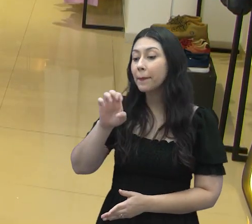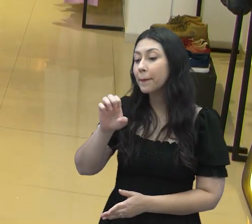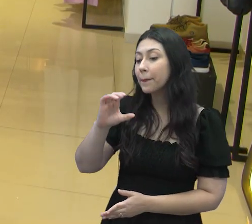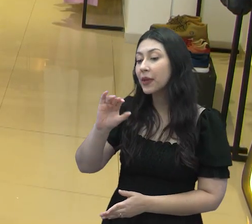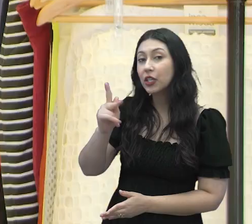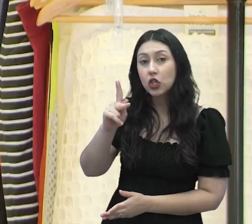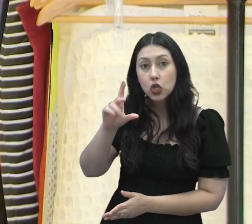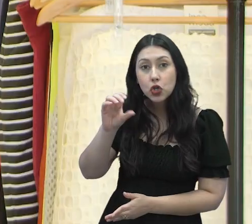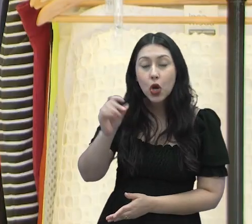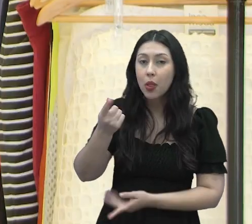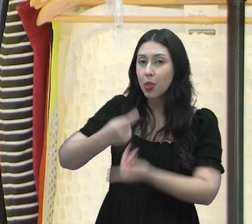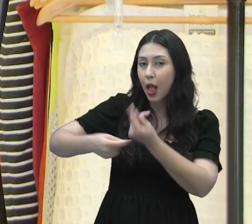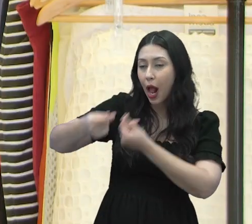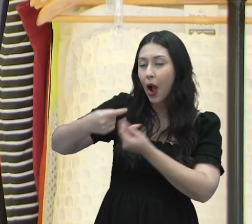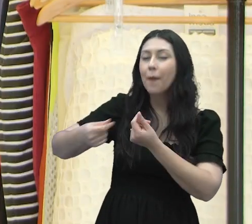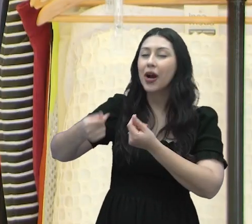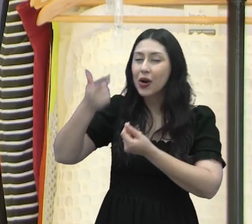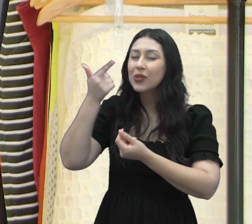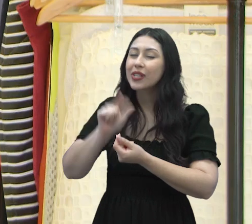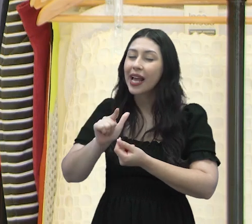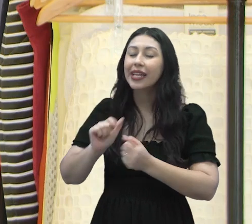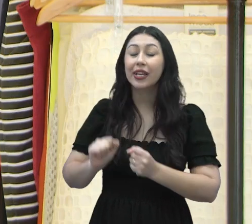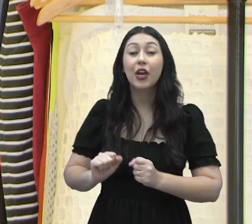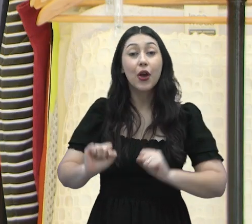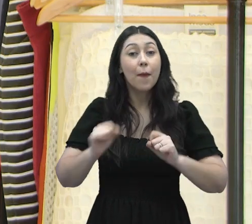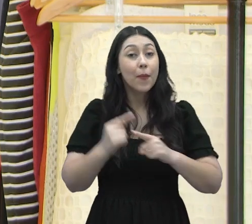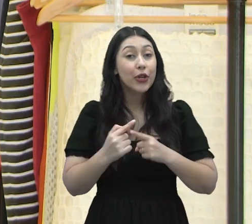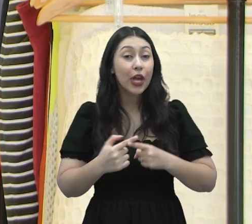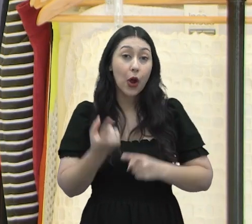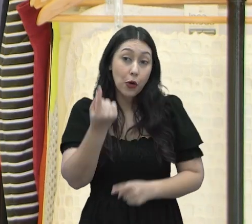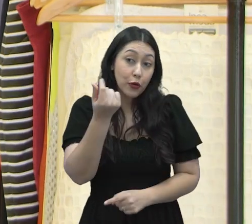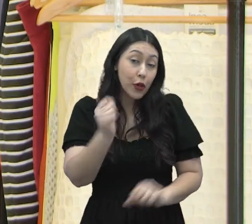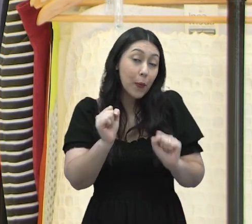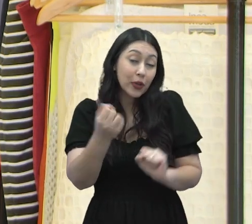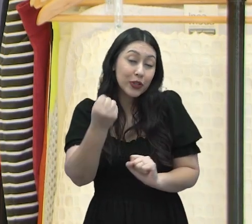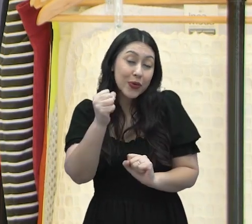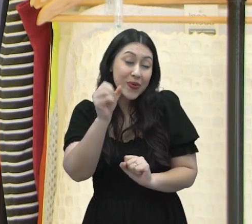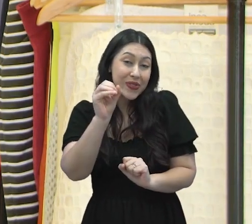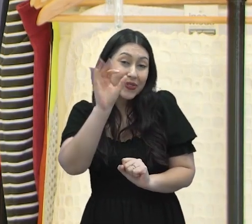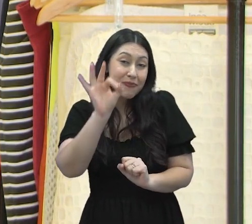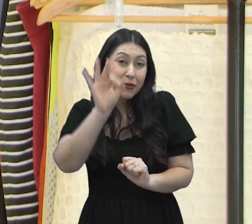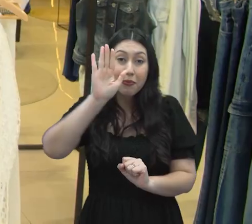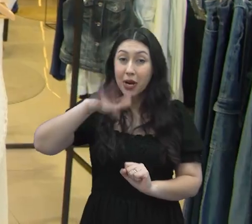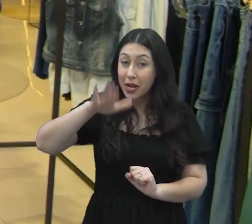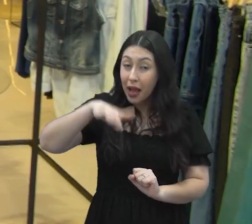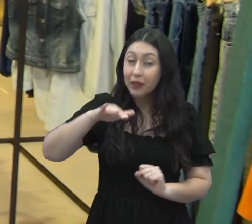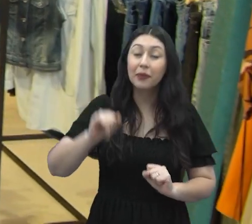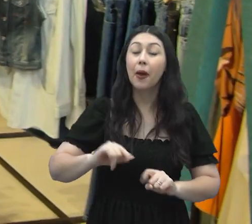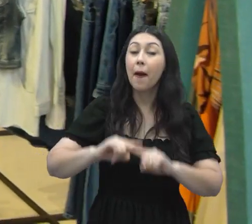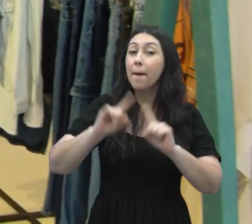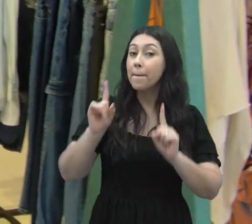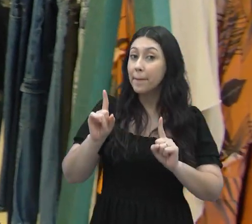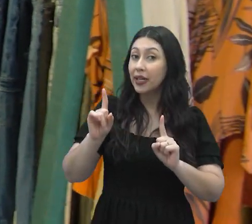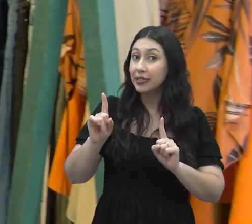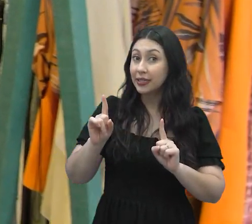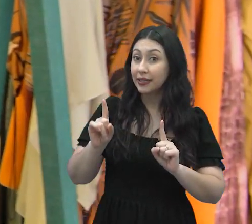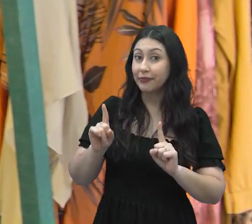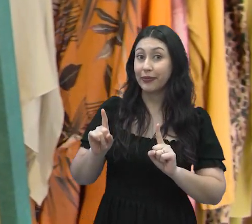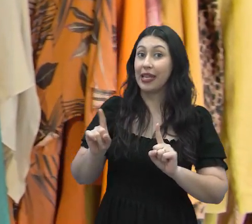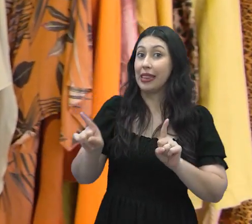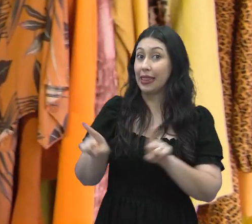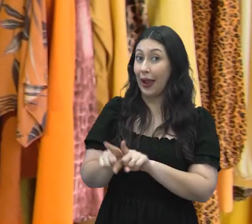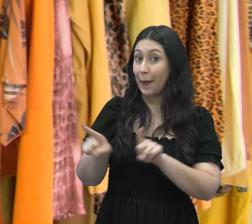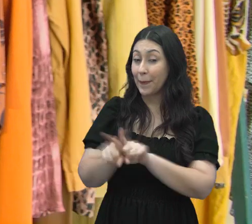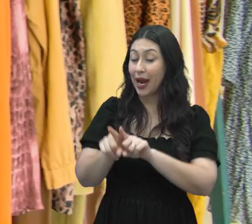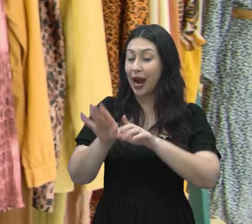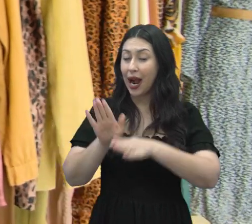é alta. Em média, os preços podem ser até 80% mais baratos. Mas o mercado de roupas